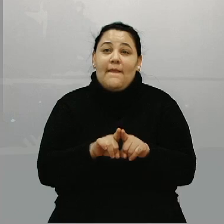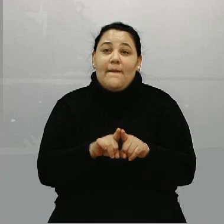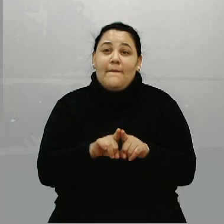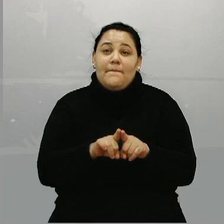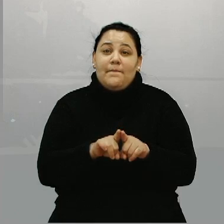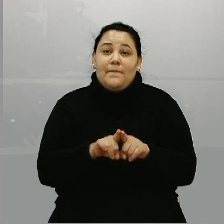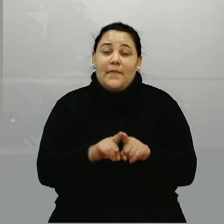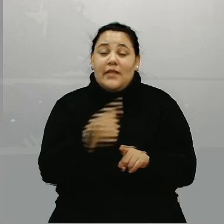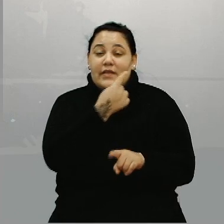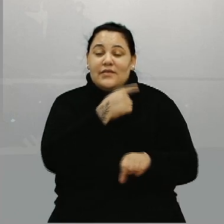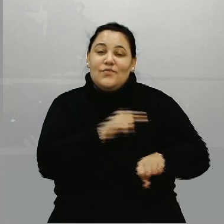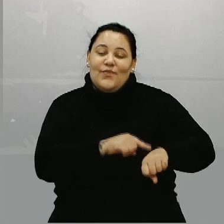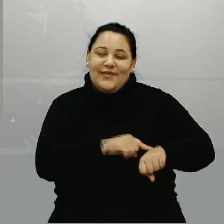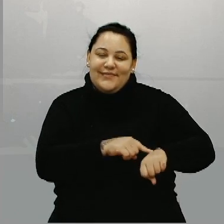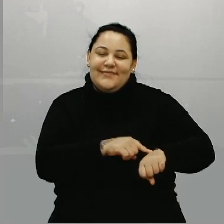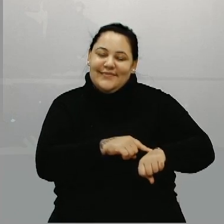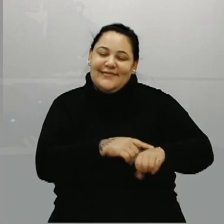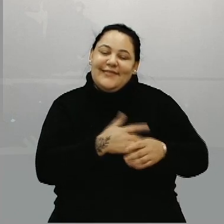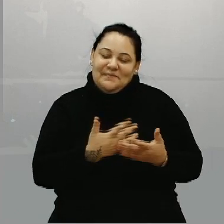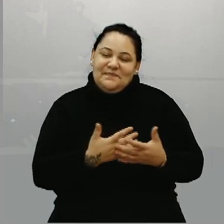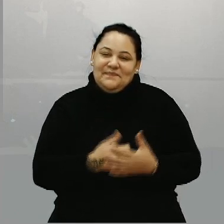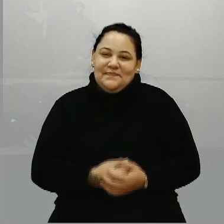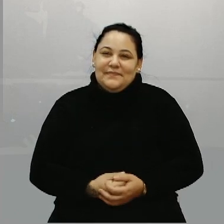neste momento, além de